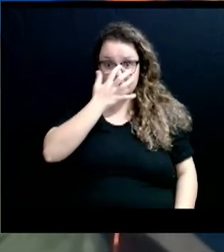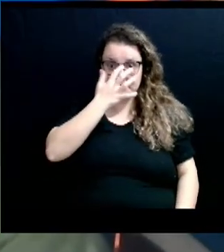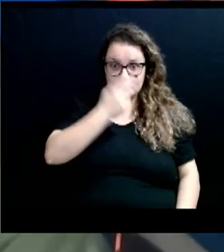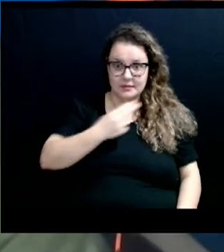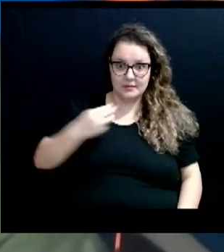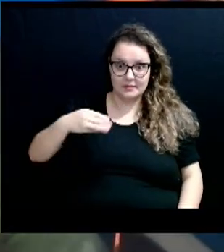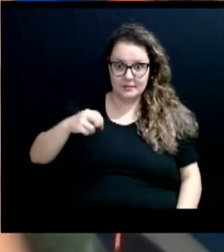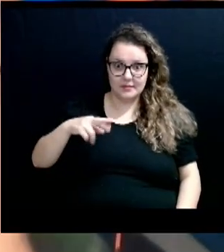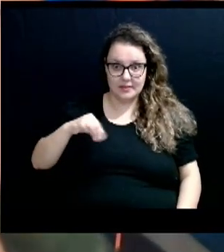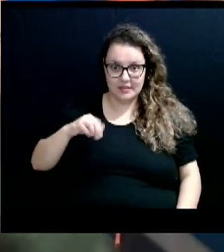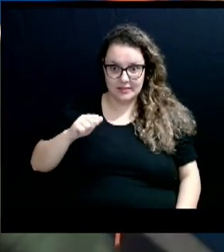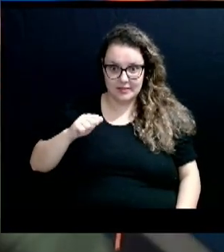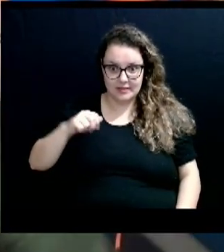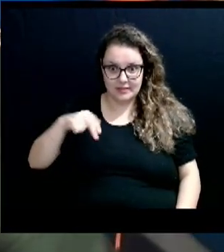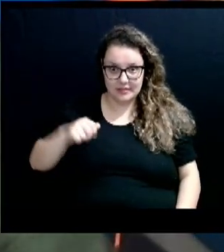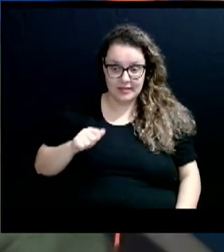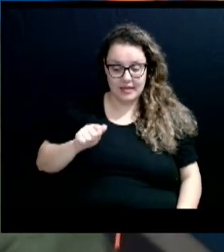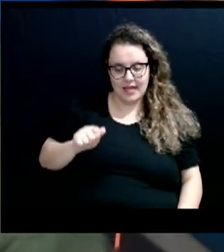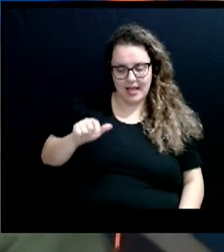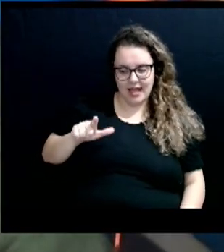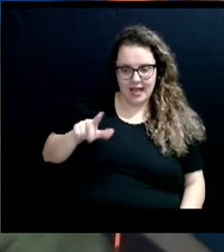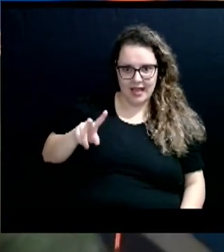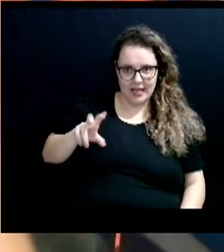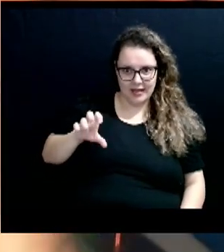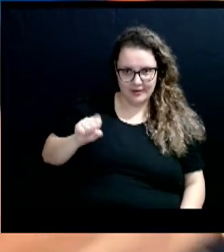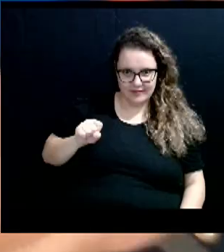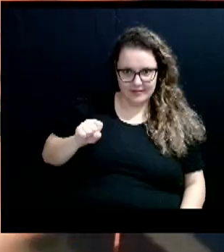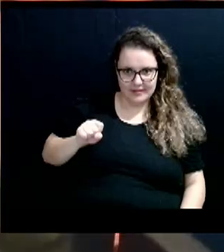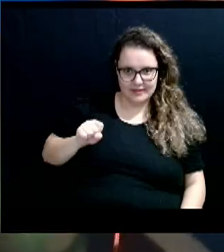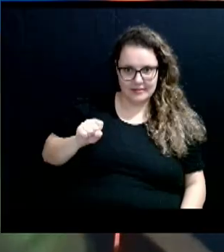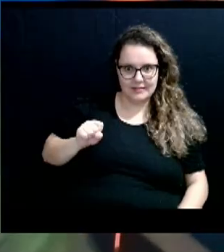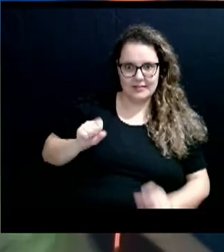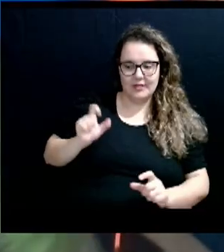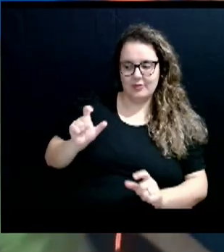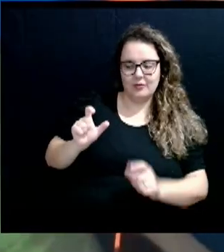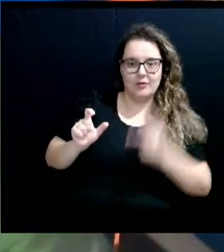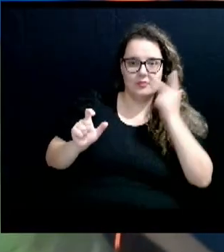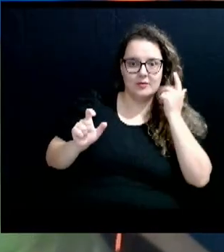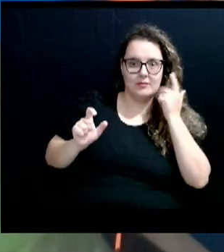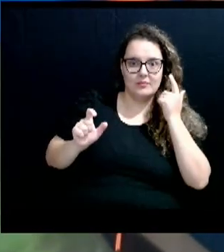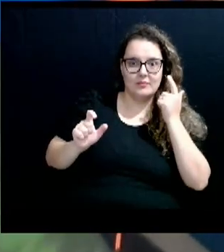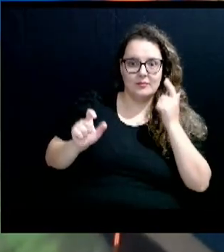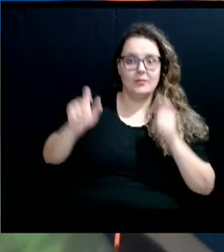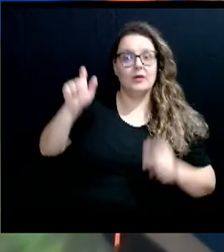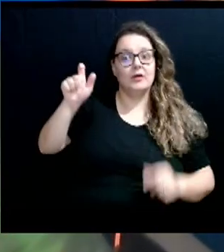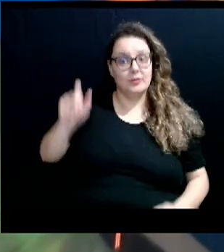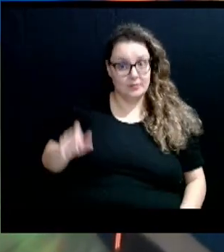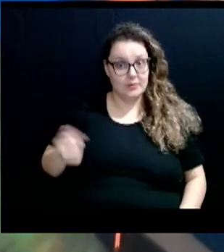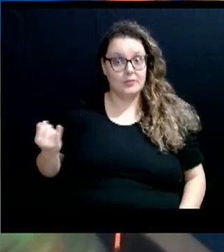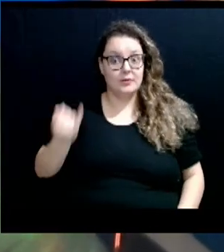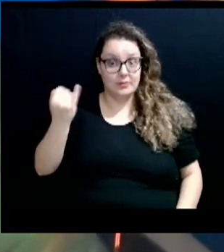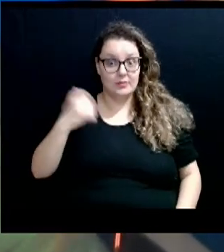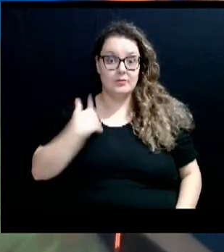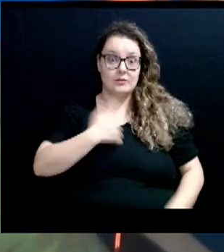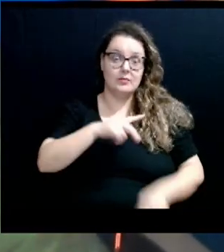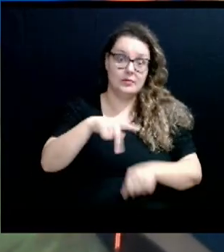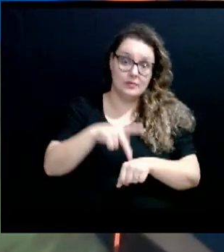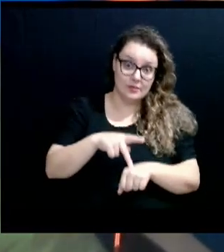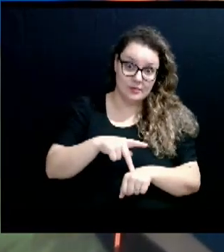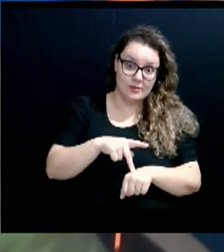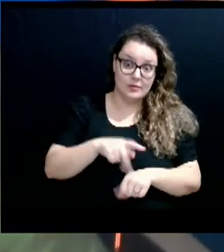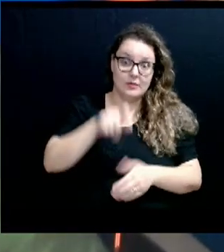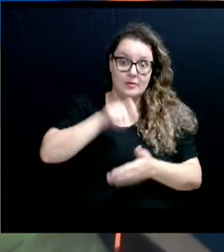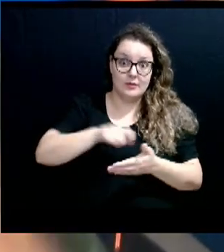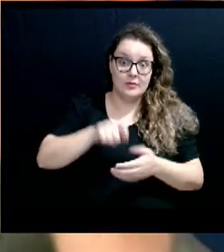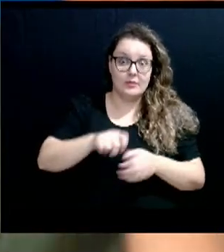o Alves é um sobrenome comum, mas vem de uma pessoa muito importante para o nosso país, que é o escritor e educador